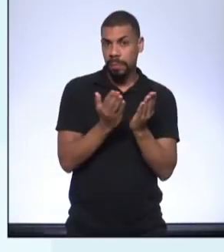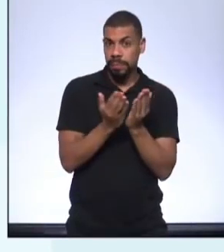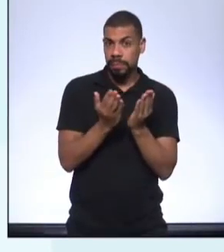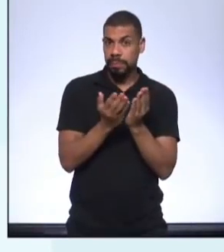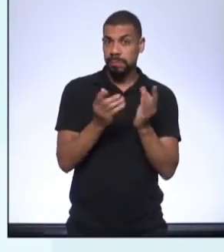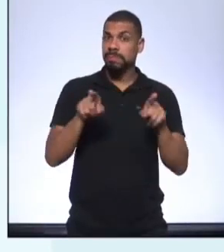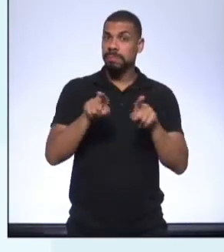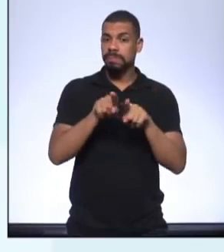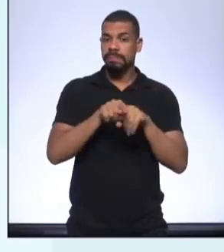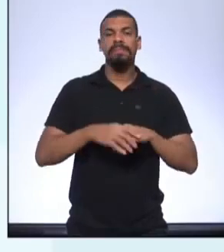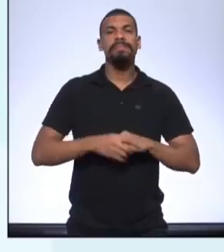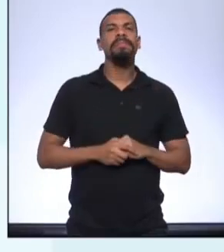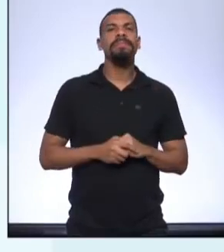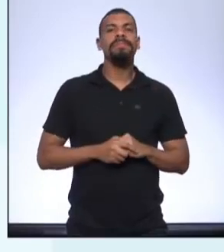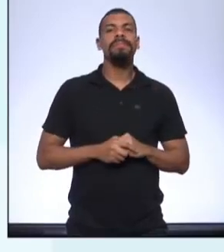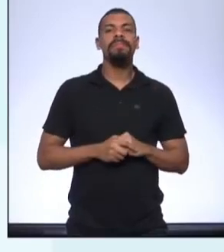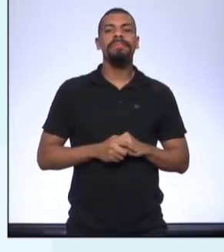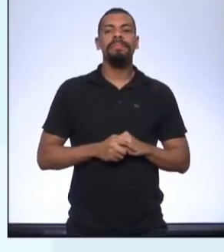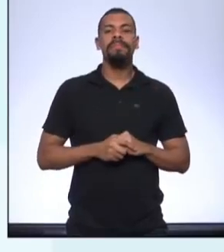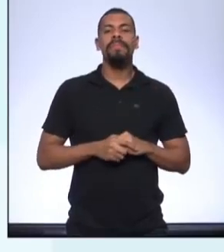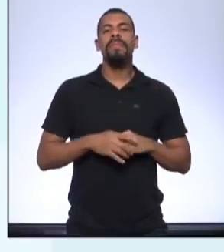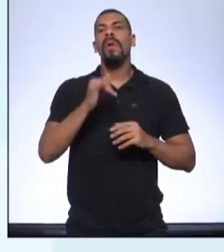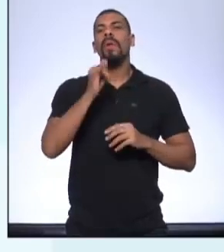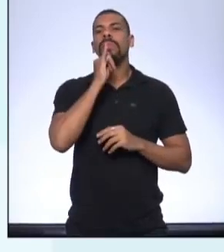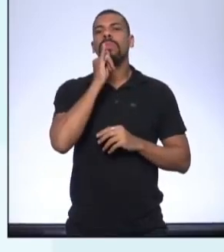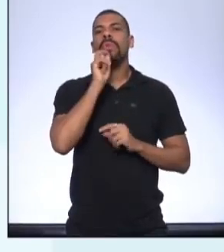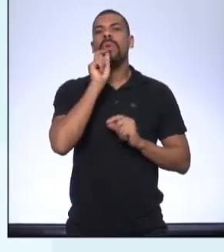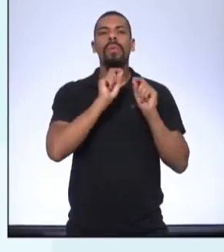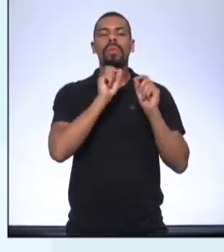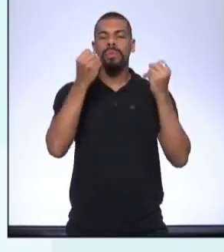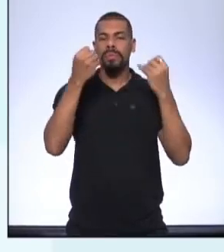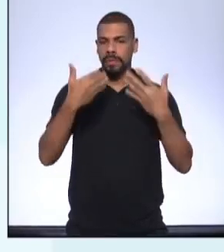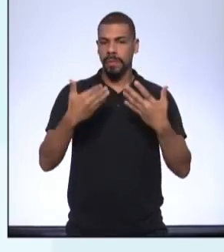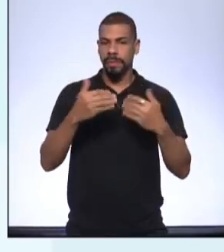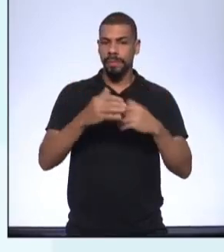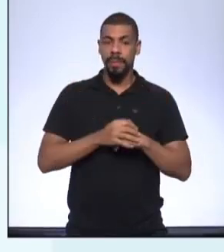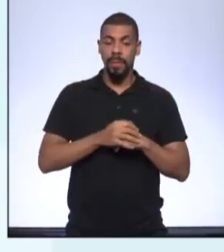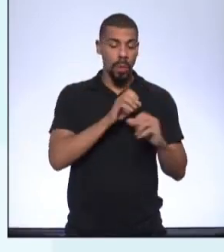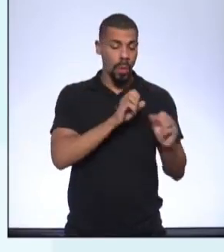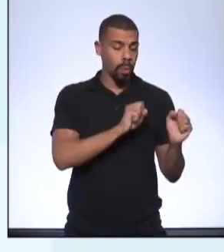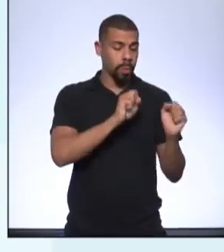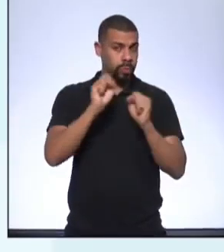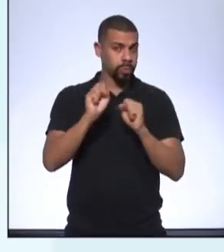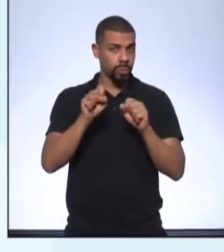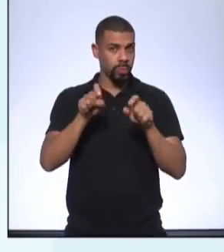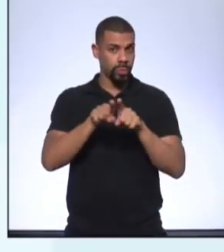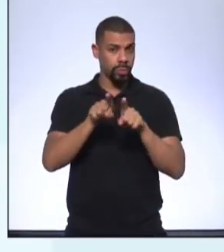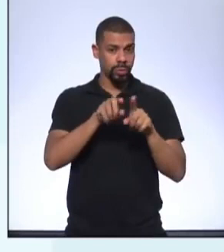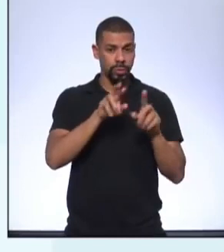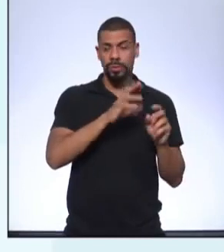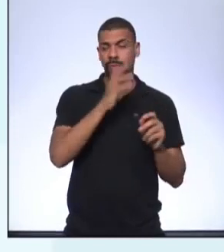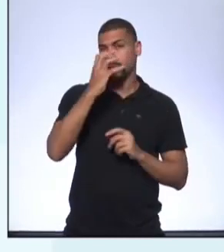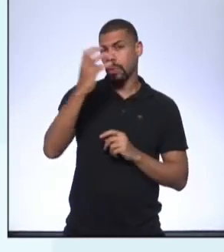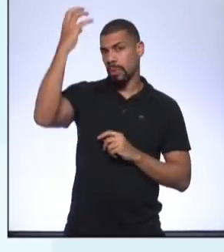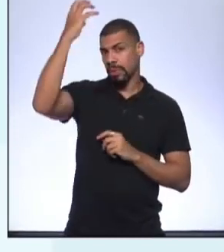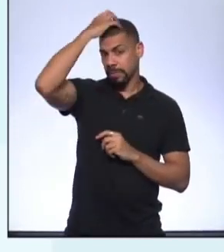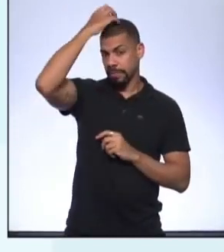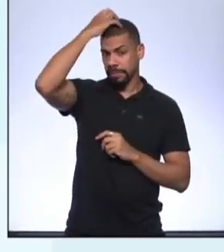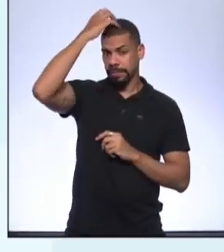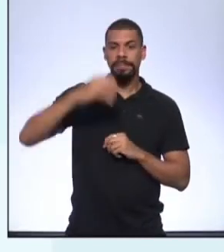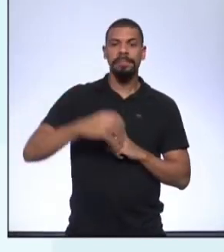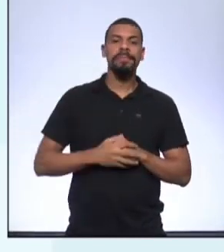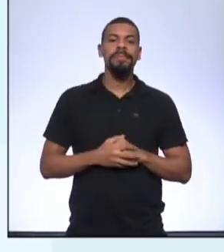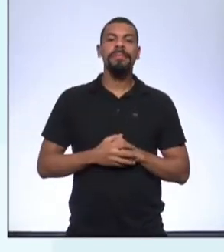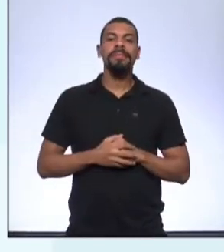criador da teoria do direito divino dos reis. Então, para o Bossuet, o poder do rei vem de Deus. Como representante de Deus